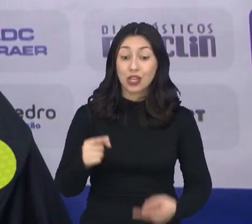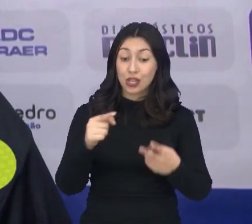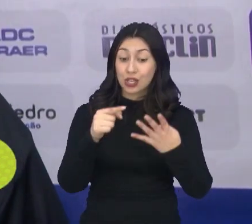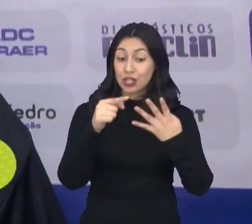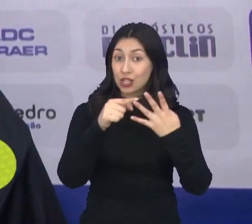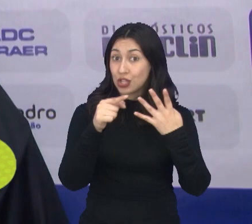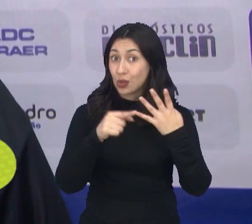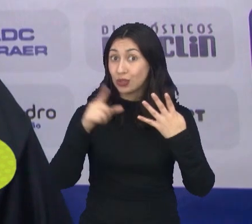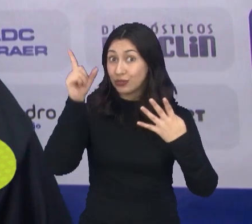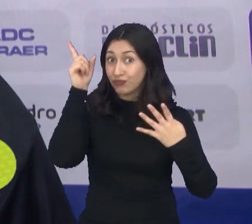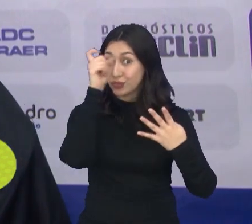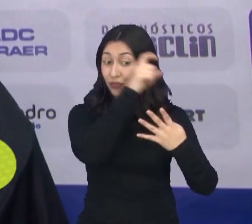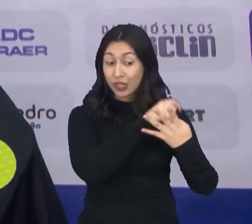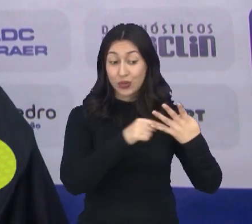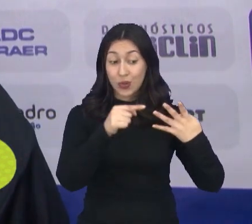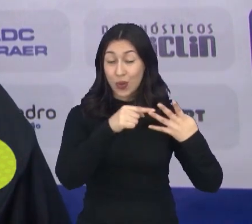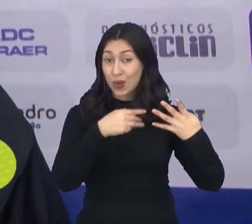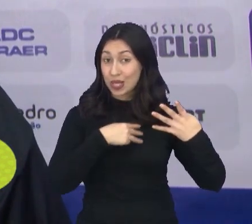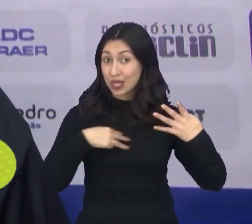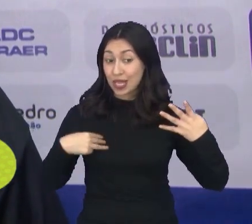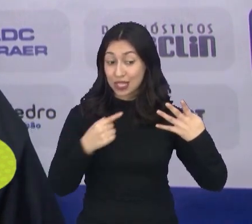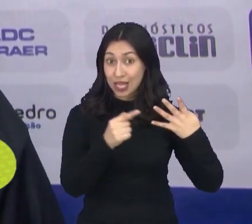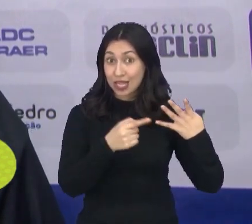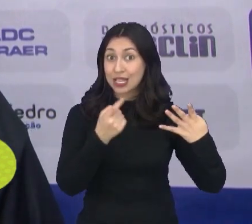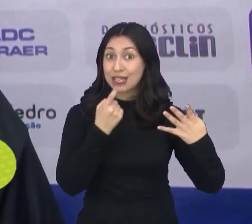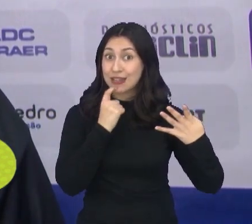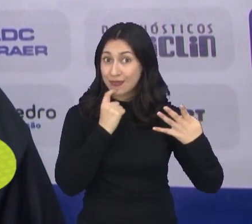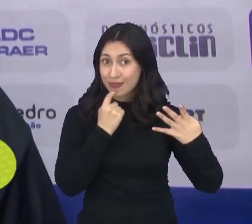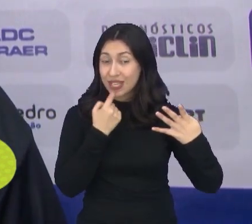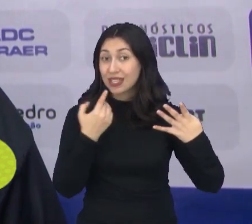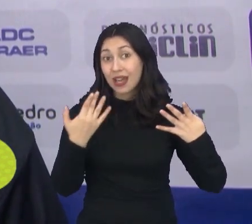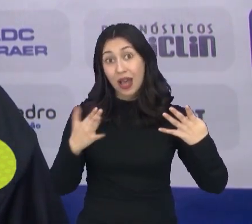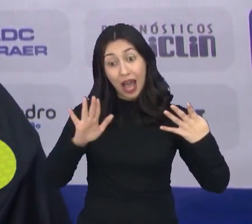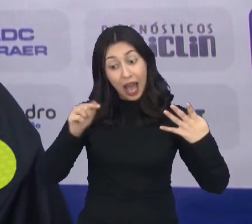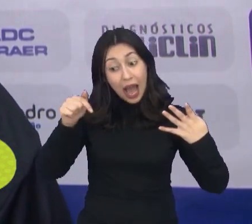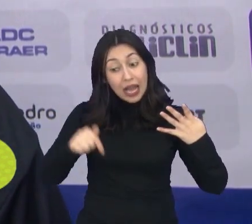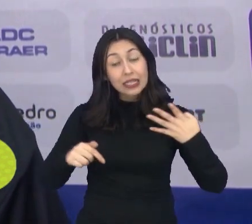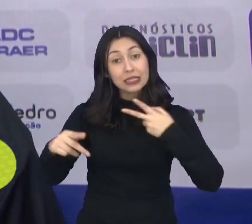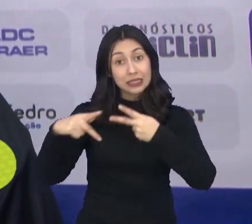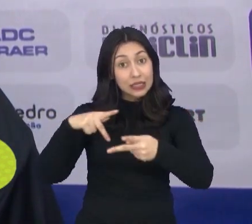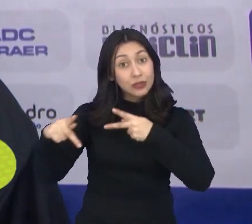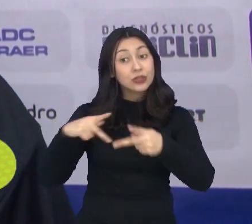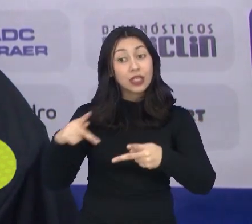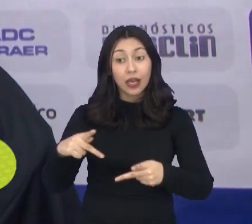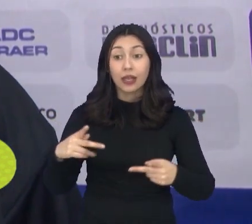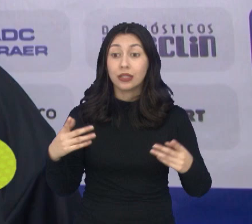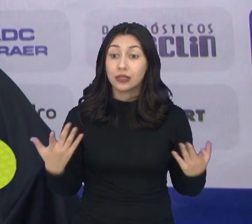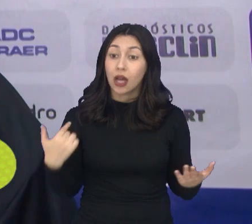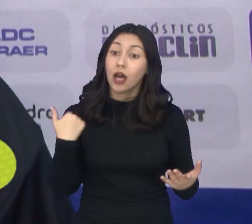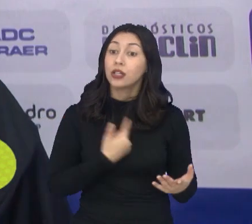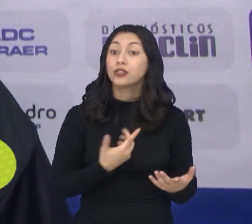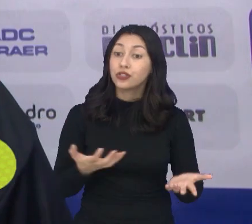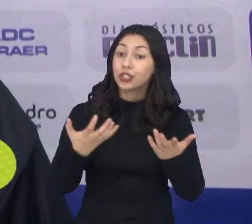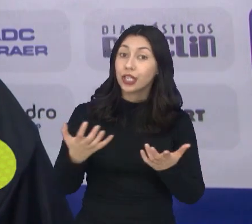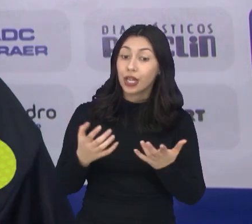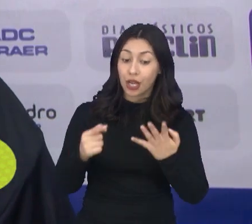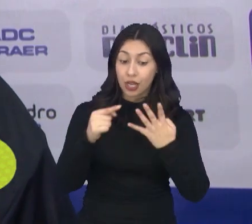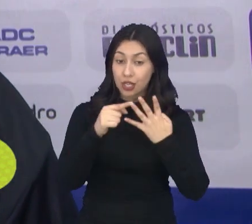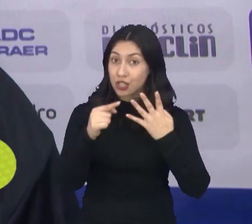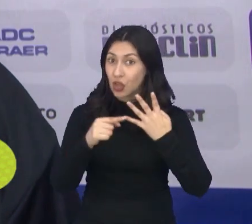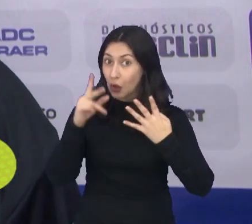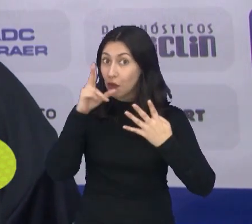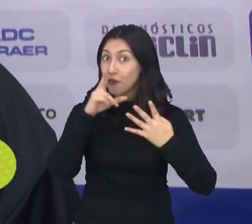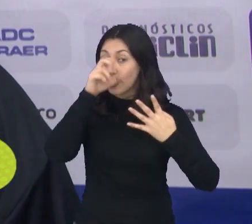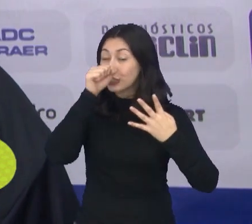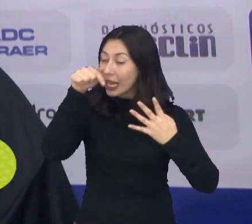SESI e o Campinas. Mas estamos em casa, né? Uma das propostas nossa foi isso aí, pegar as equipes fortes em